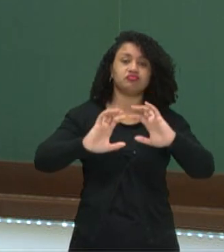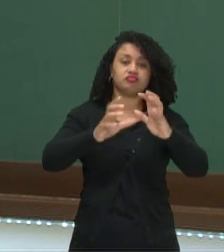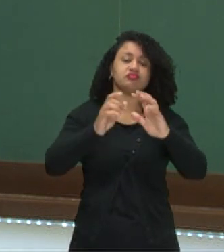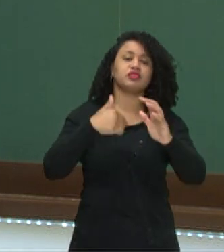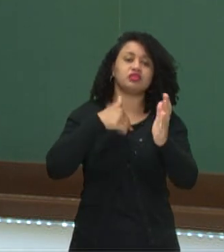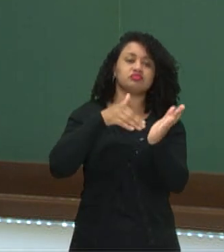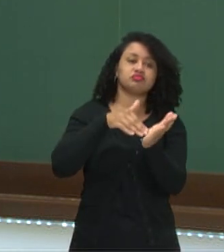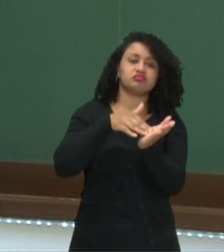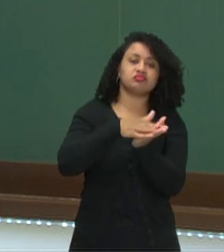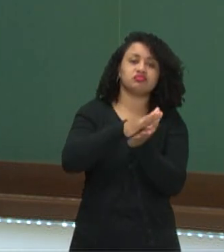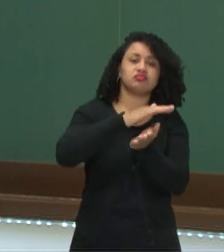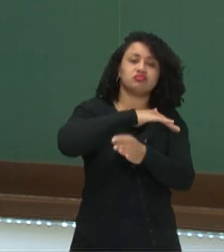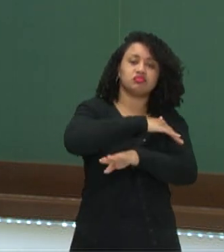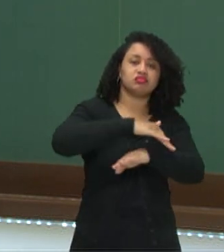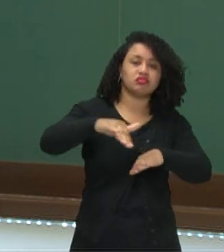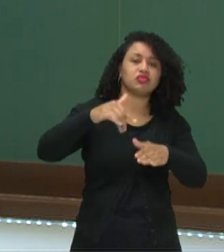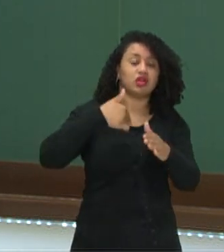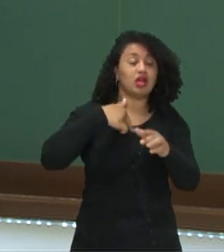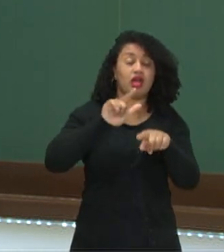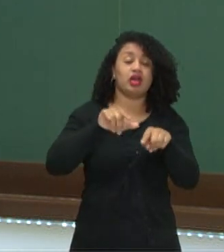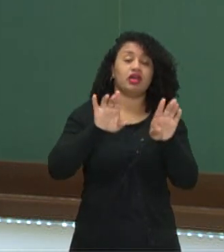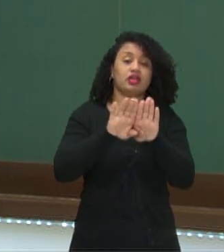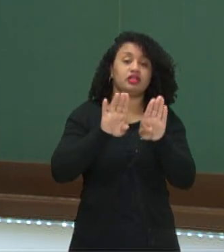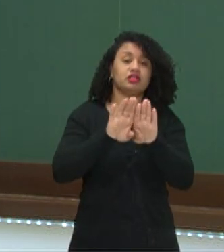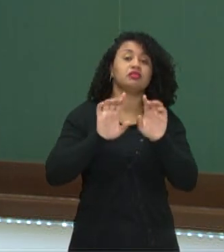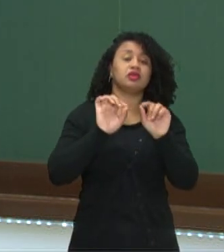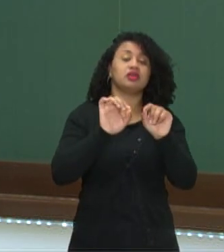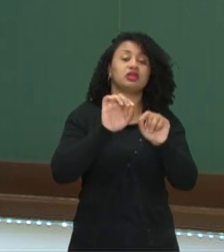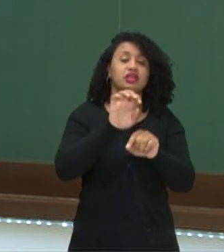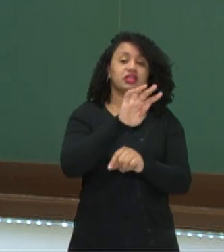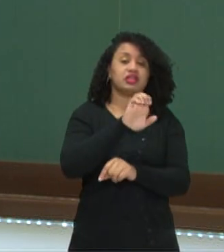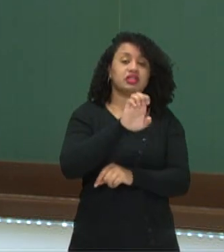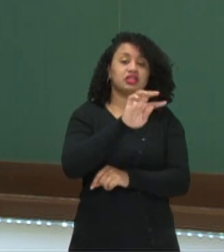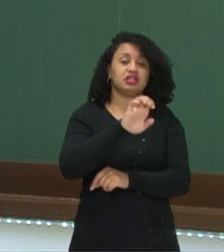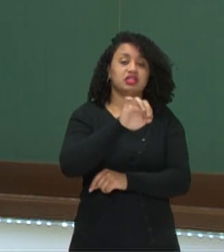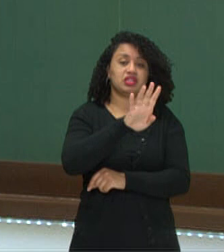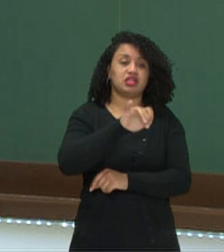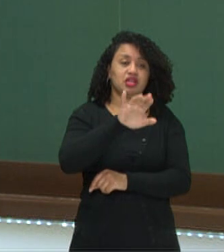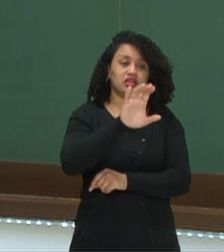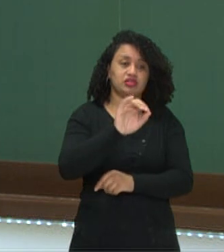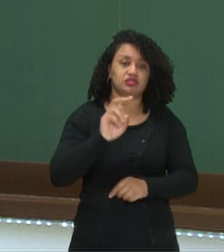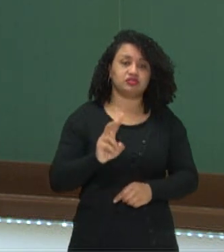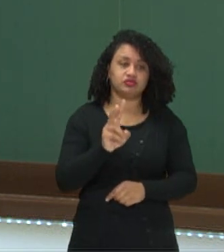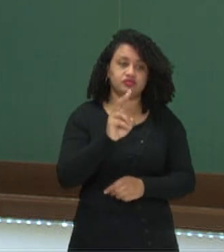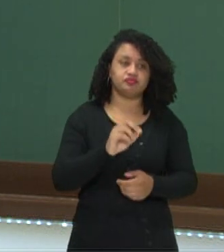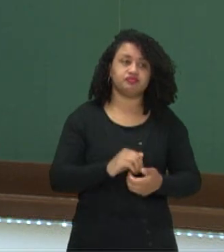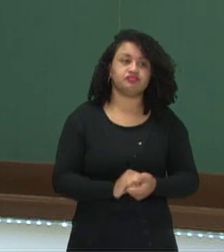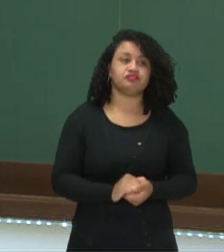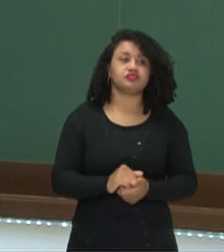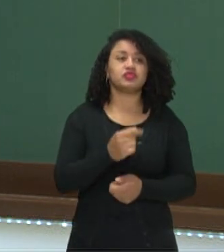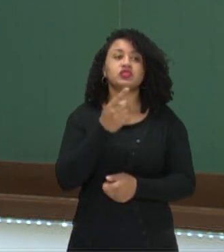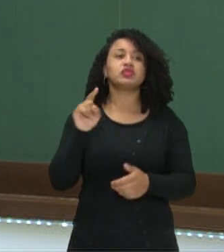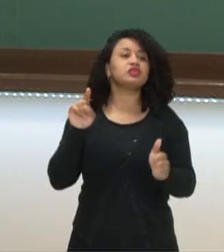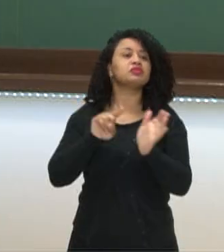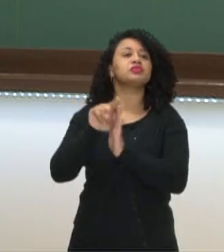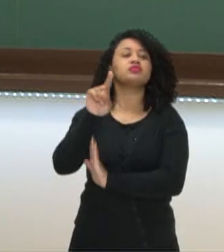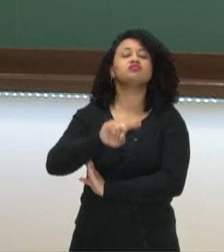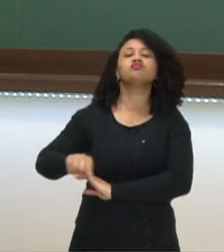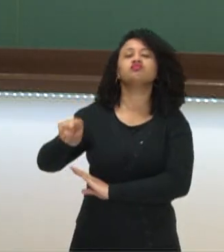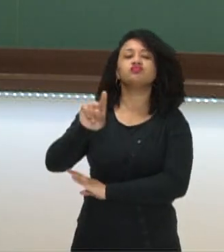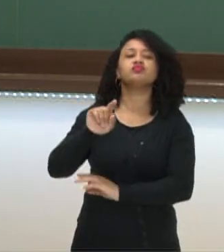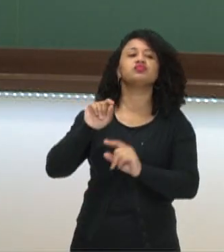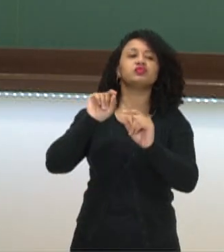sobre o pavimento, a gente pode considerar sempre como estático. Um outro quiz para vocês